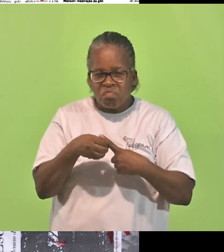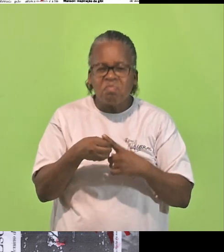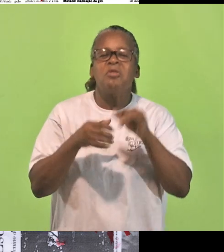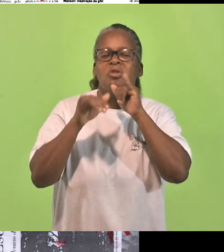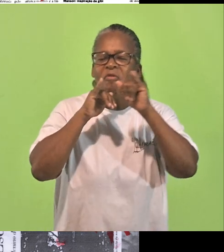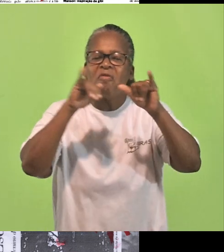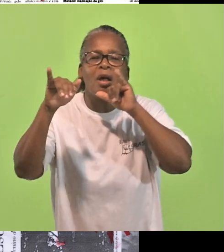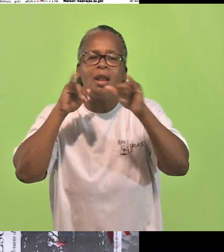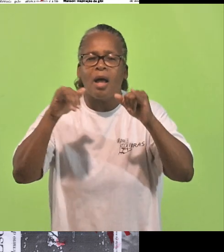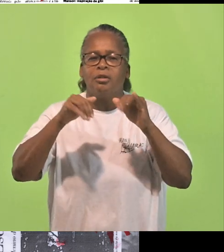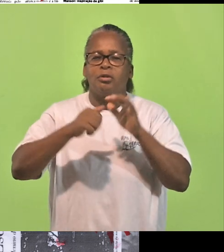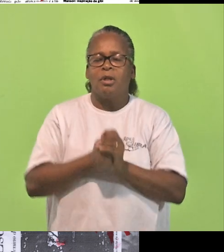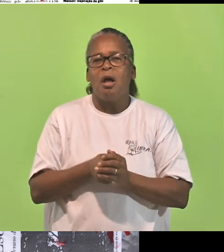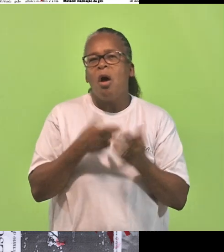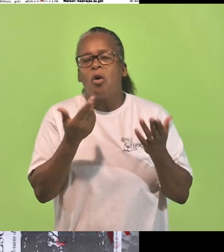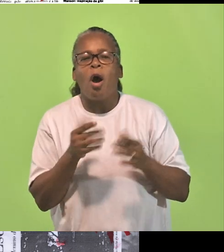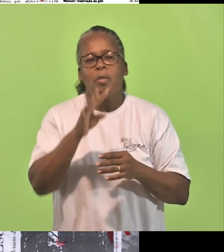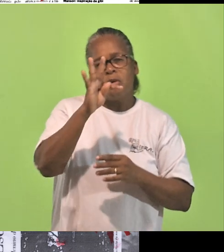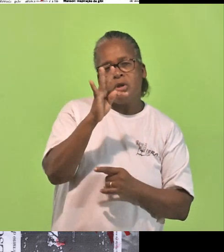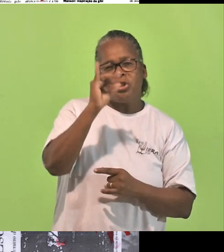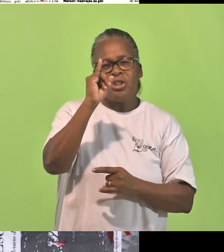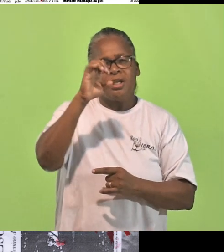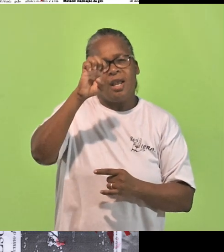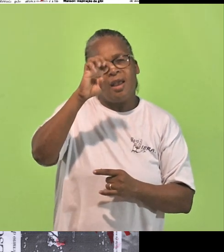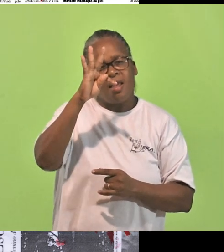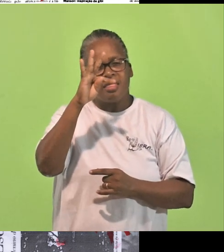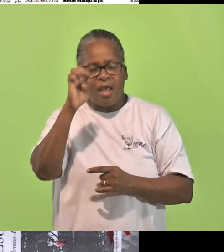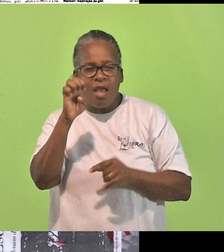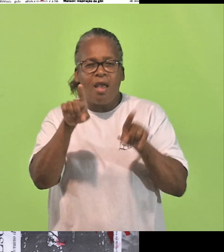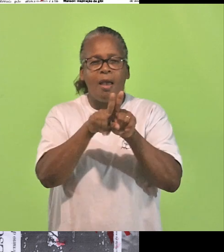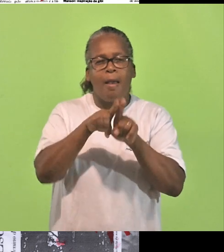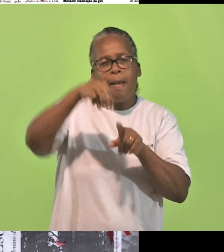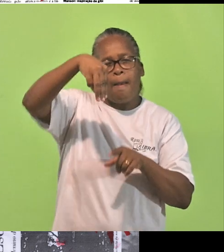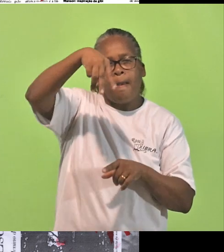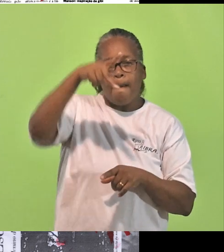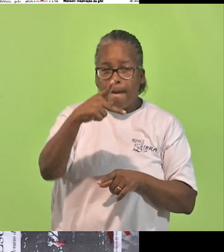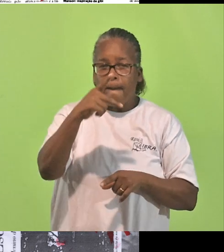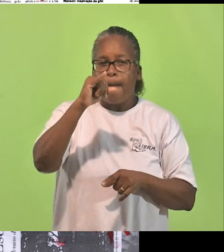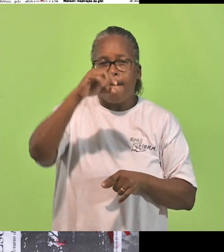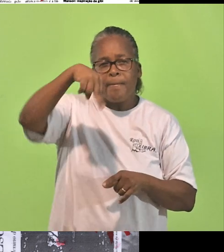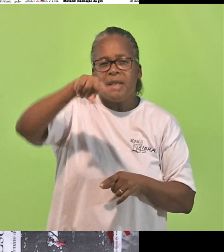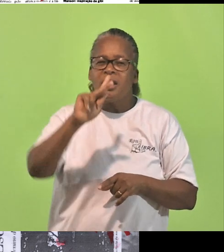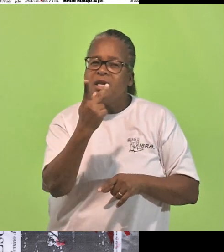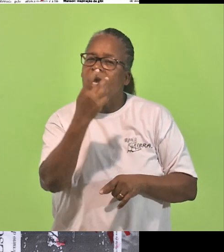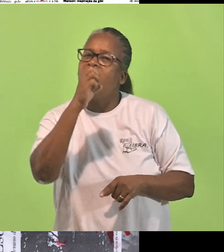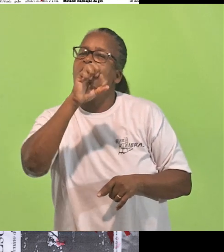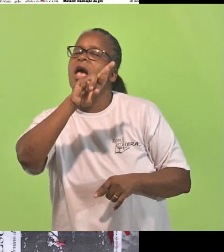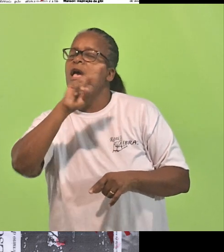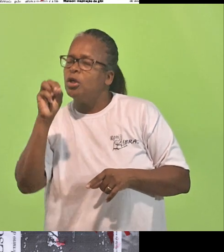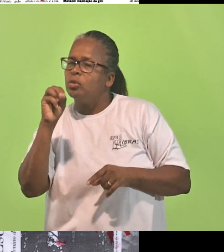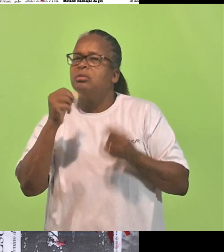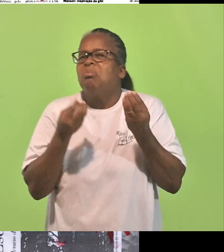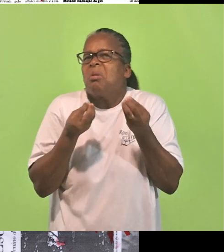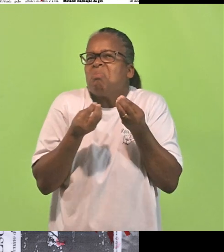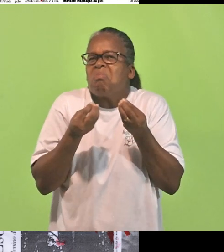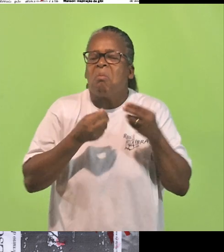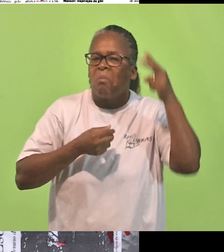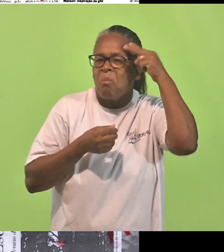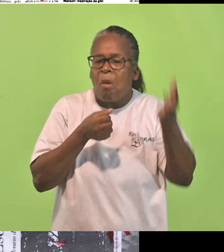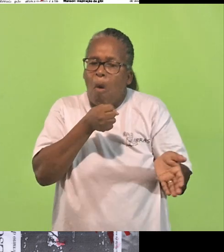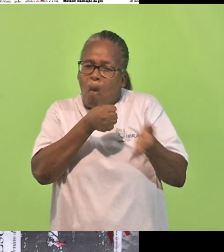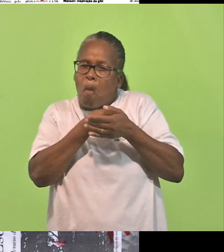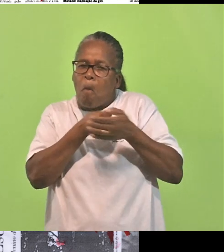citadas nos noticiários, como a Marginal Tietê, a Marginal Pinheiros e tantas outras. Isso é porque as marginais guardam